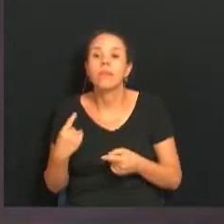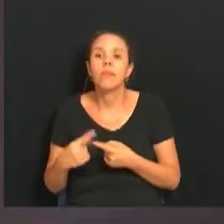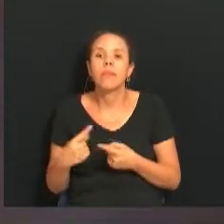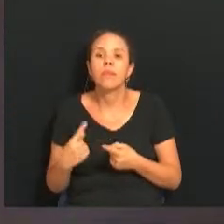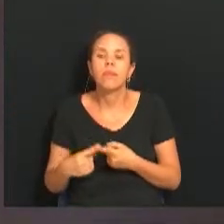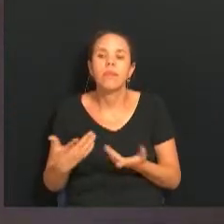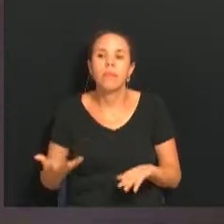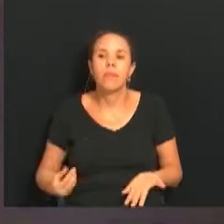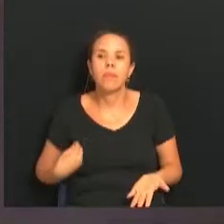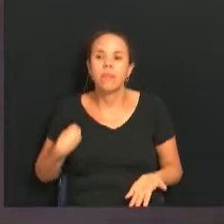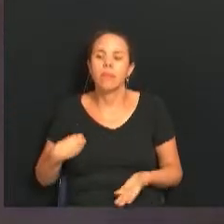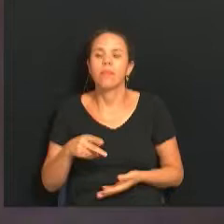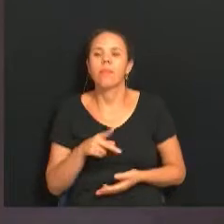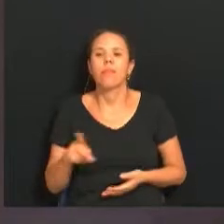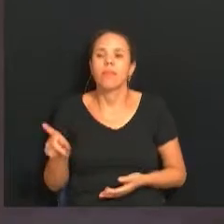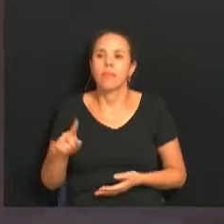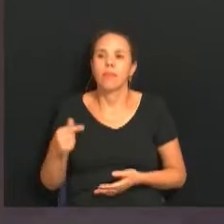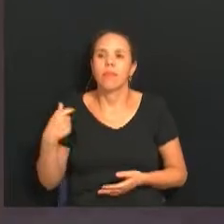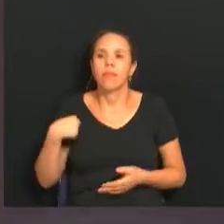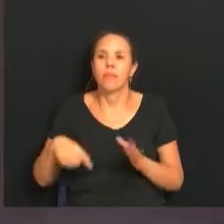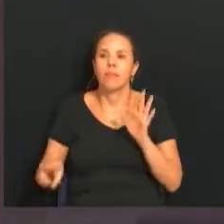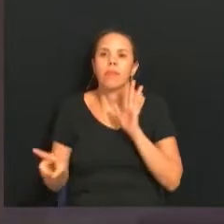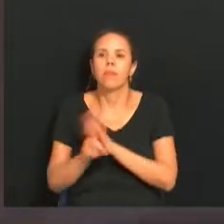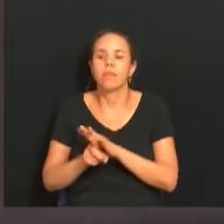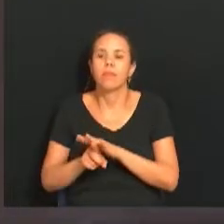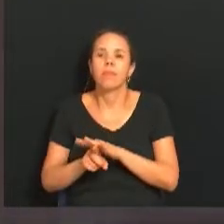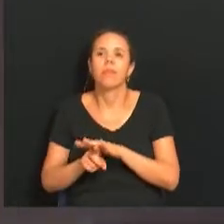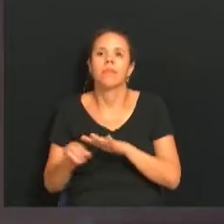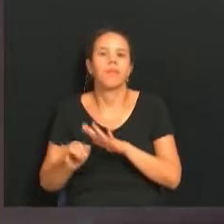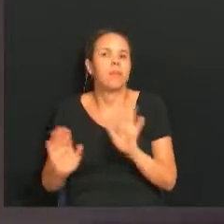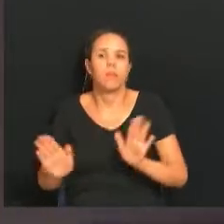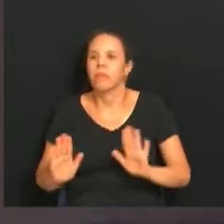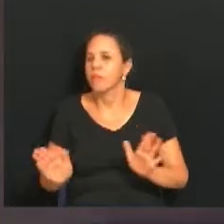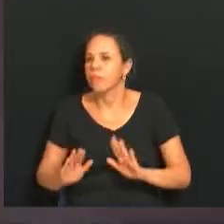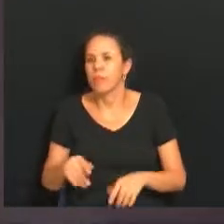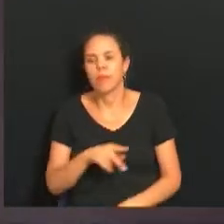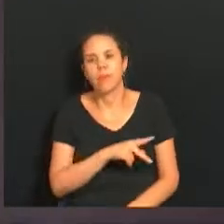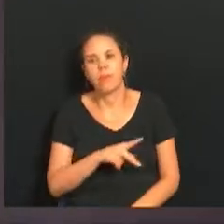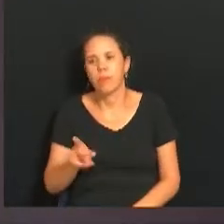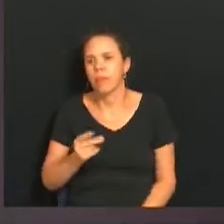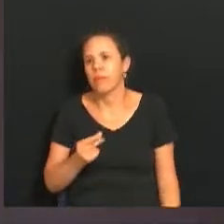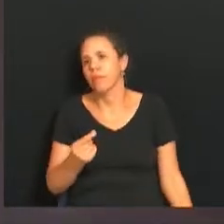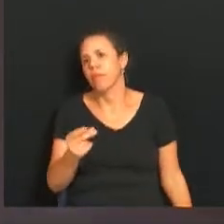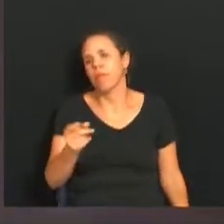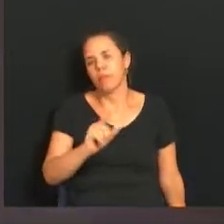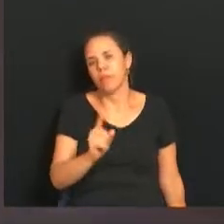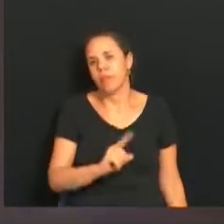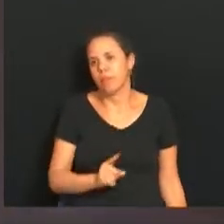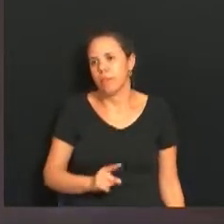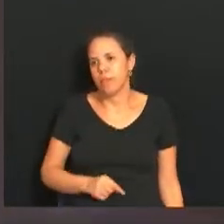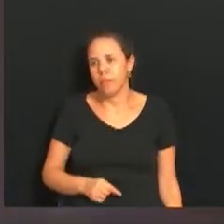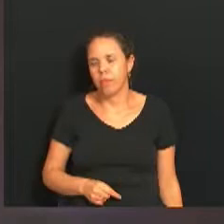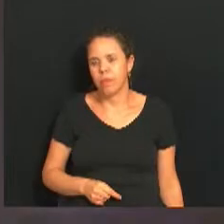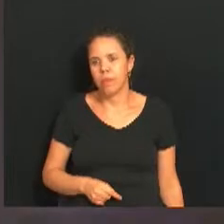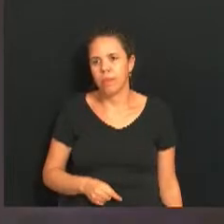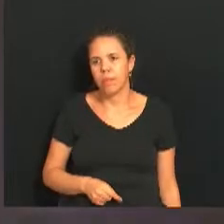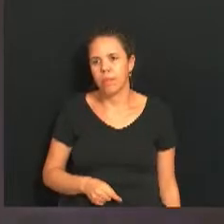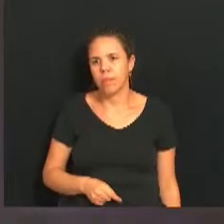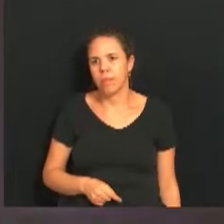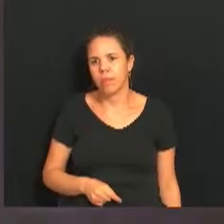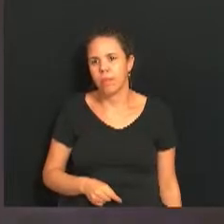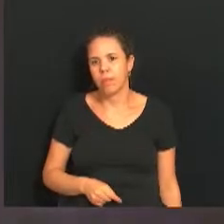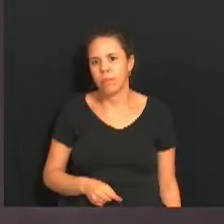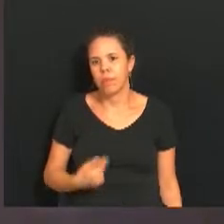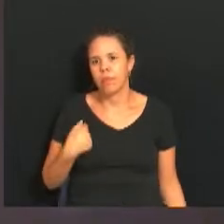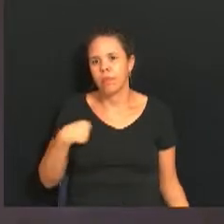estou presidente, eu não sou dono da entidade e nem sou um presidente que vou prevalecer aqui para o resto da vida. Beleza. Então eu também